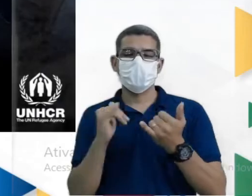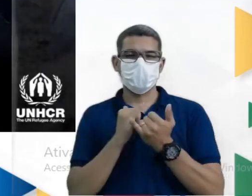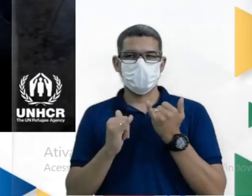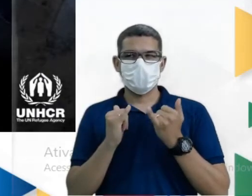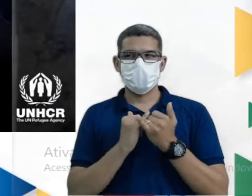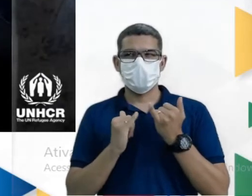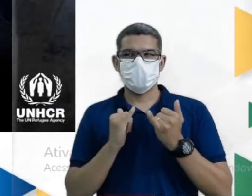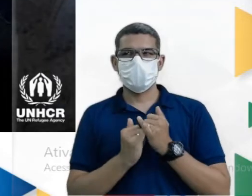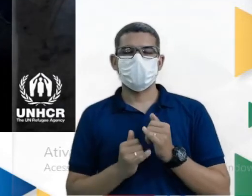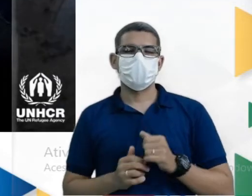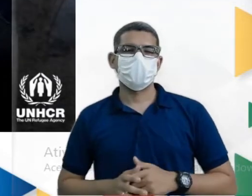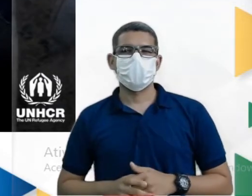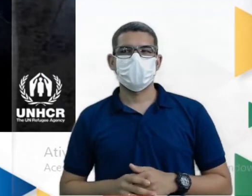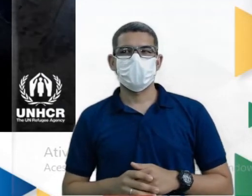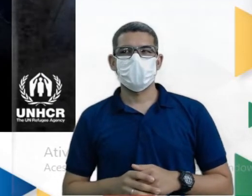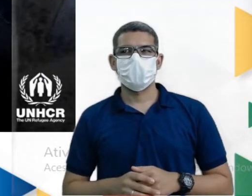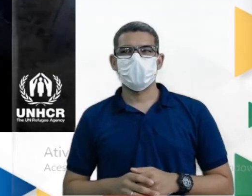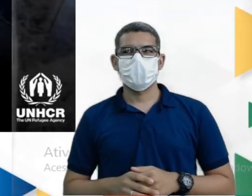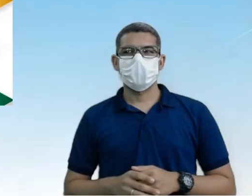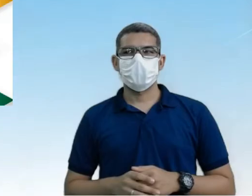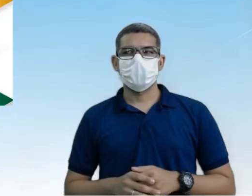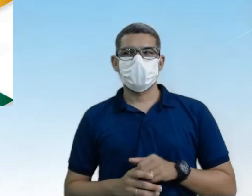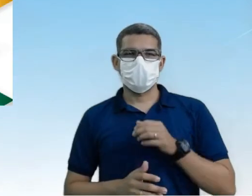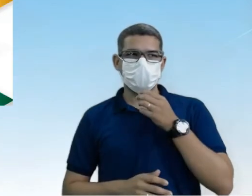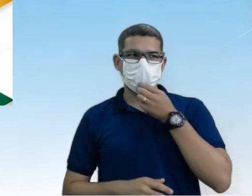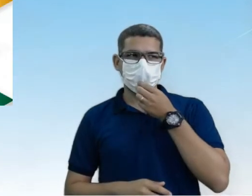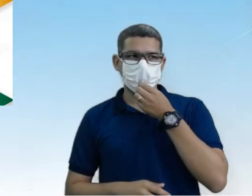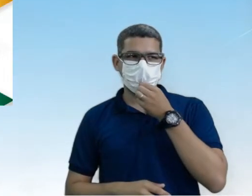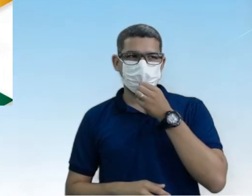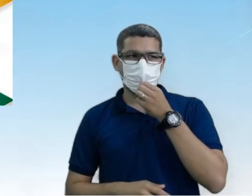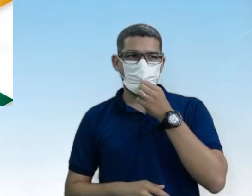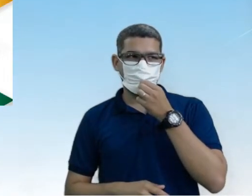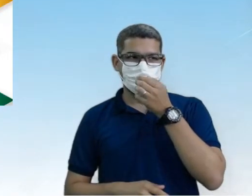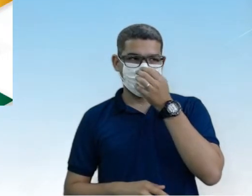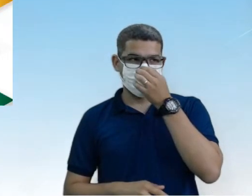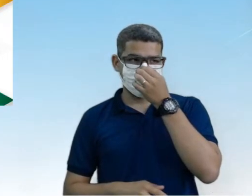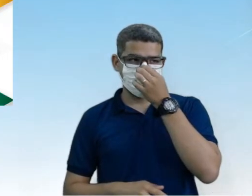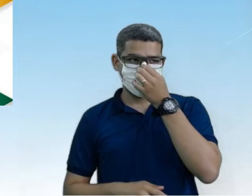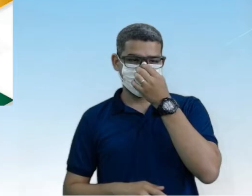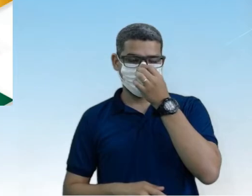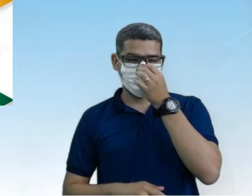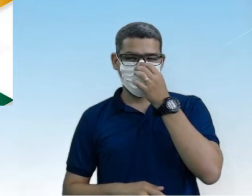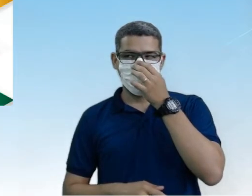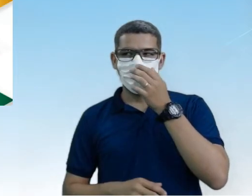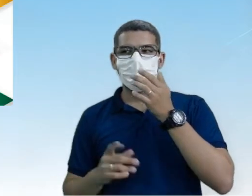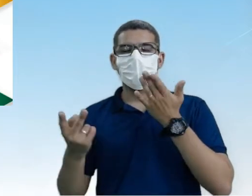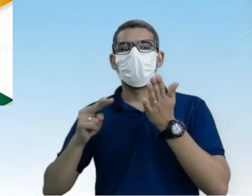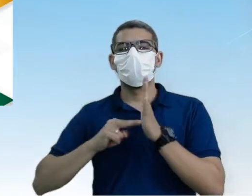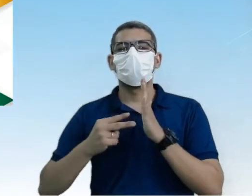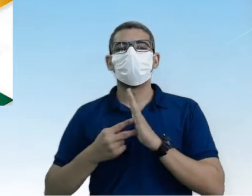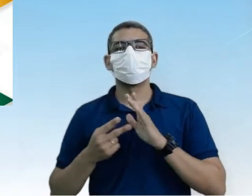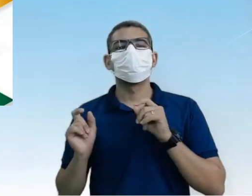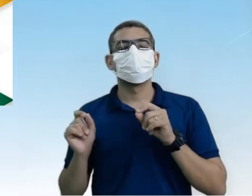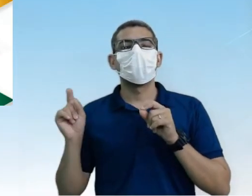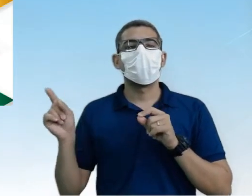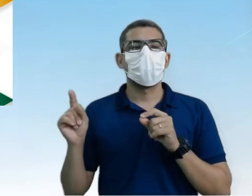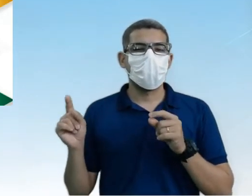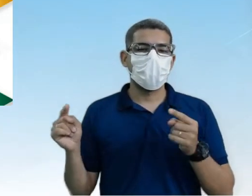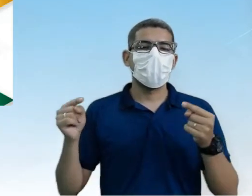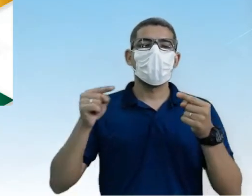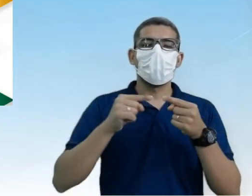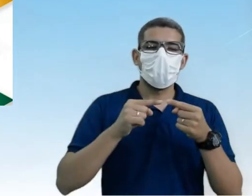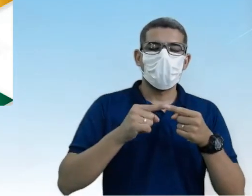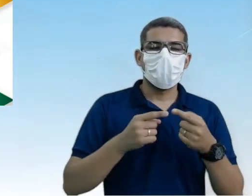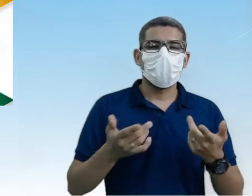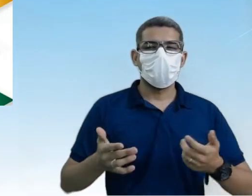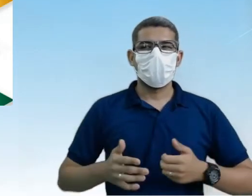parecidos. Então, what do they mean to what both have in common? O que elas significam e o que elas têm em